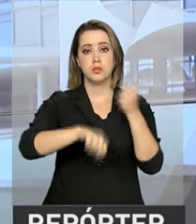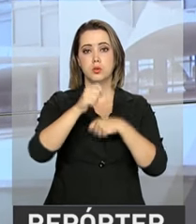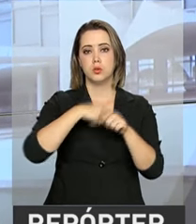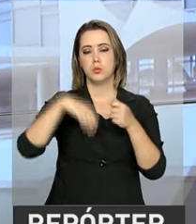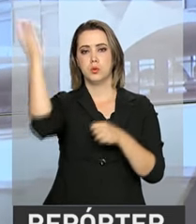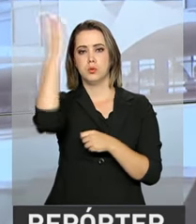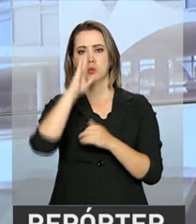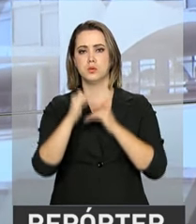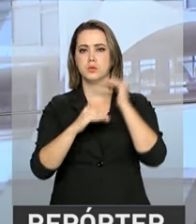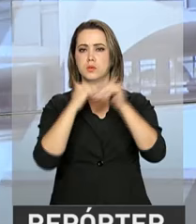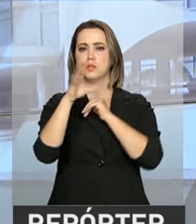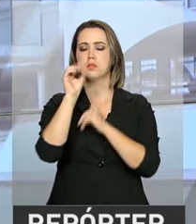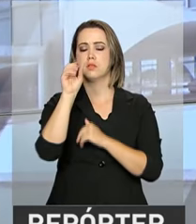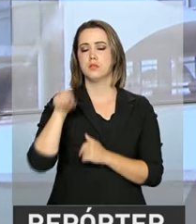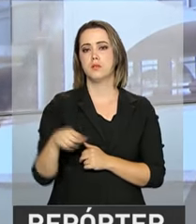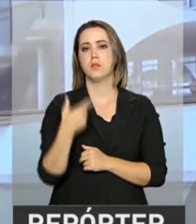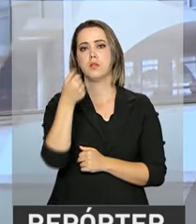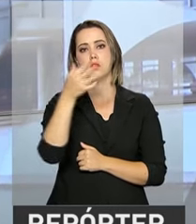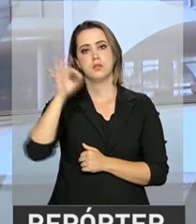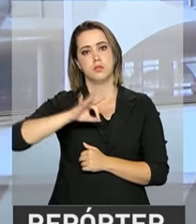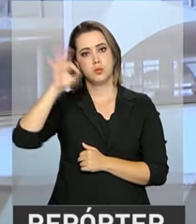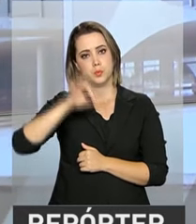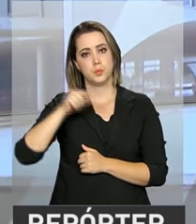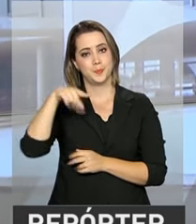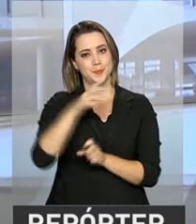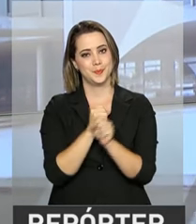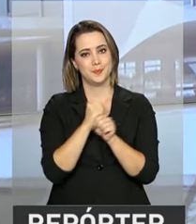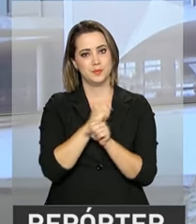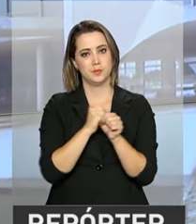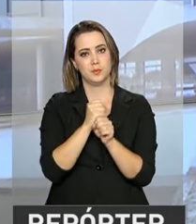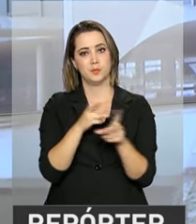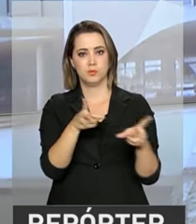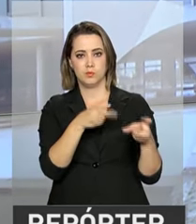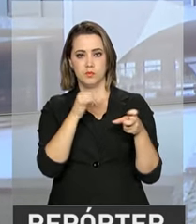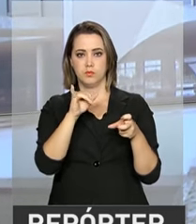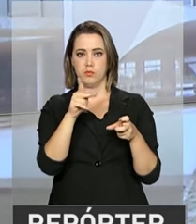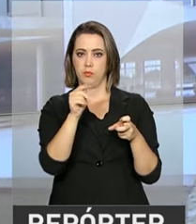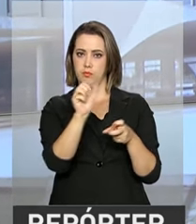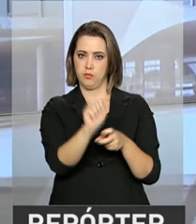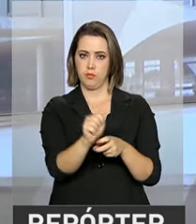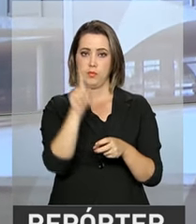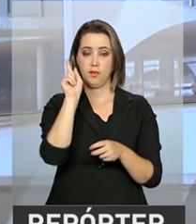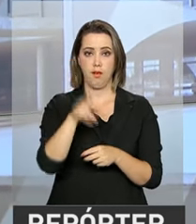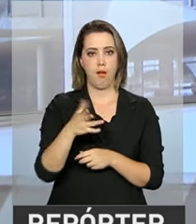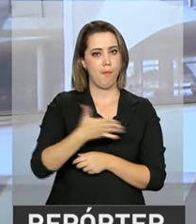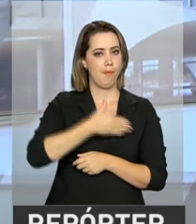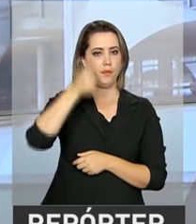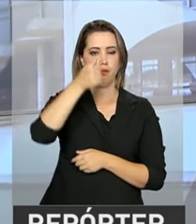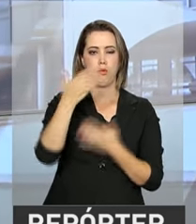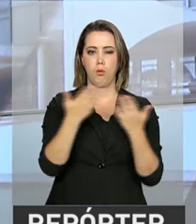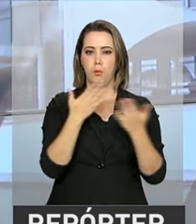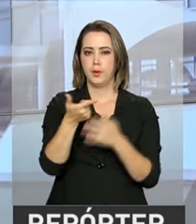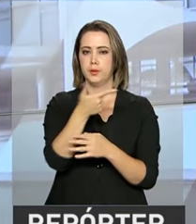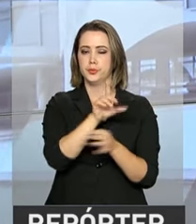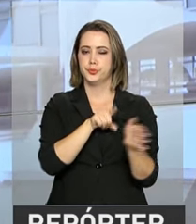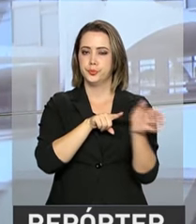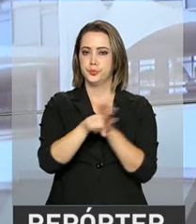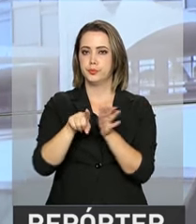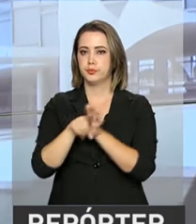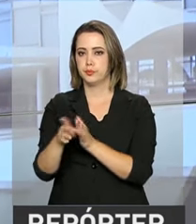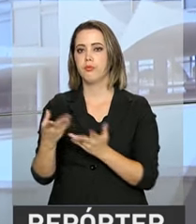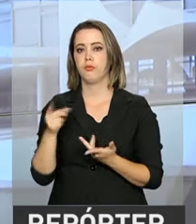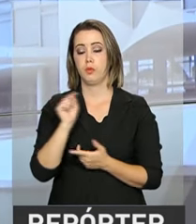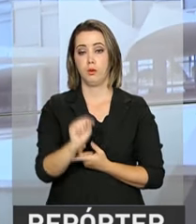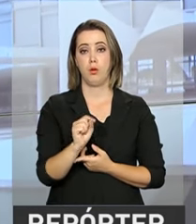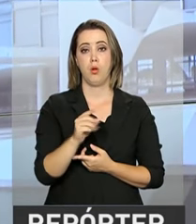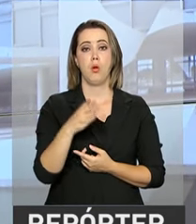brasileira vai crescer 0,7% este ano. A estimativa do IPEA é mais otimista que a de analistas e investidores. O